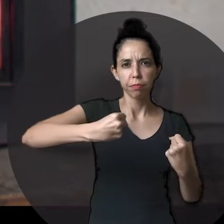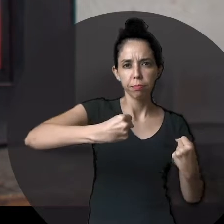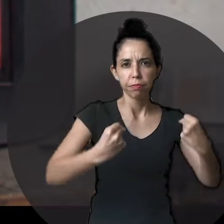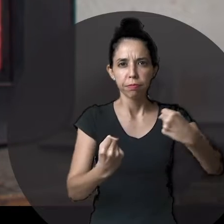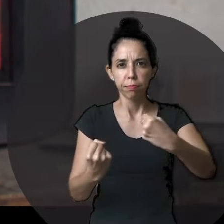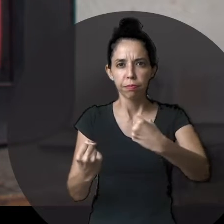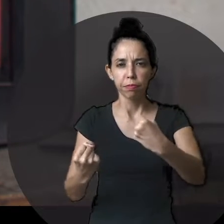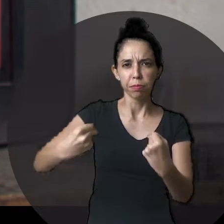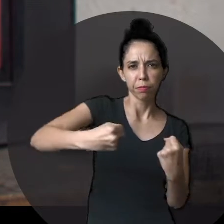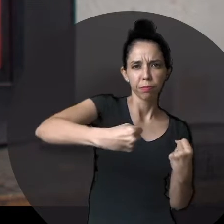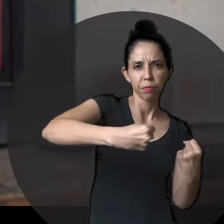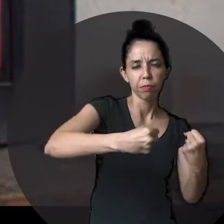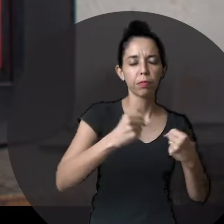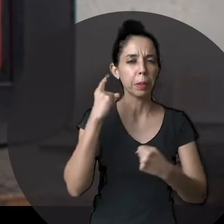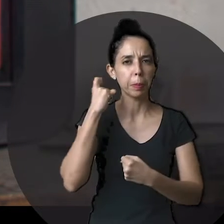Pegar isso aqui, ó.